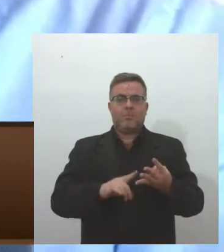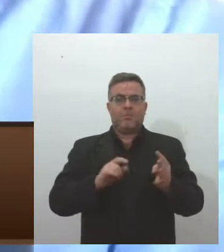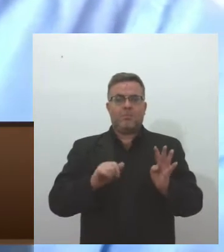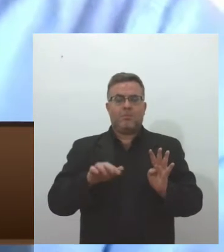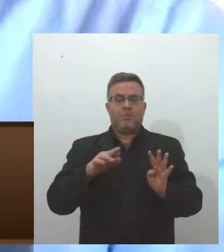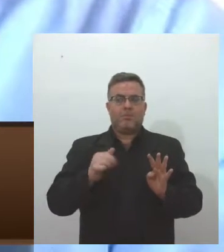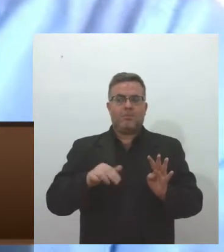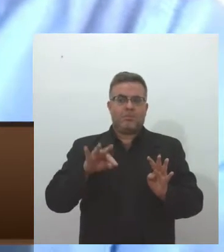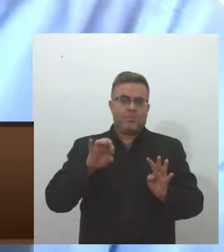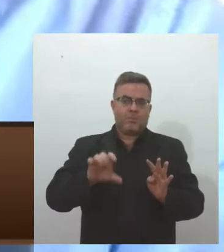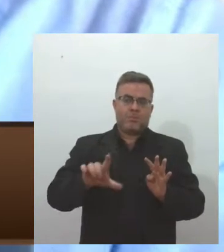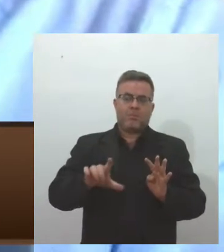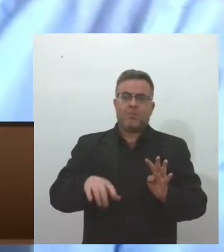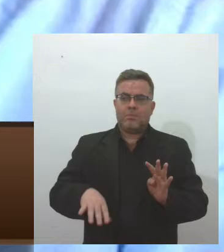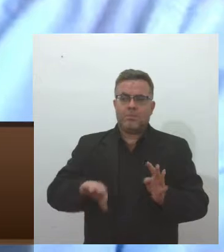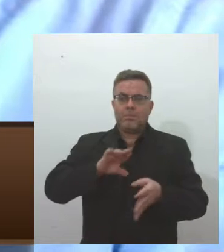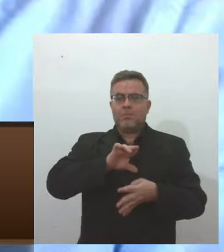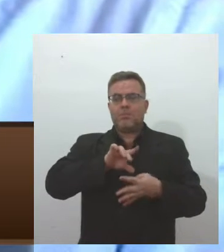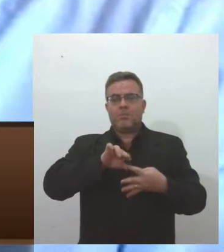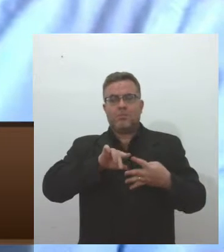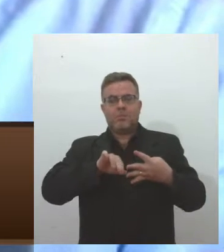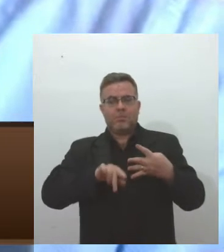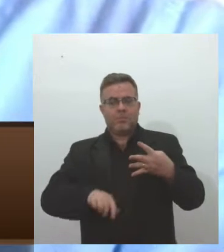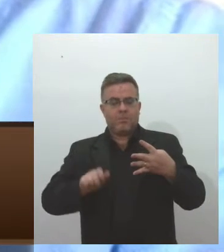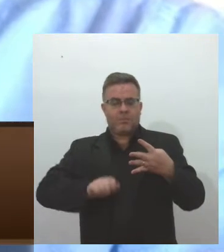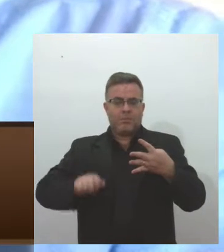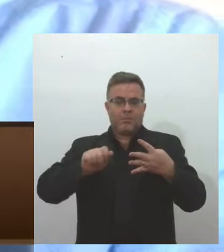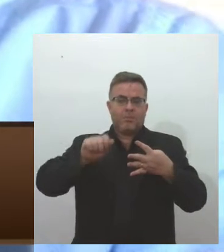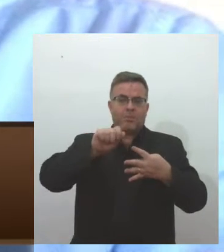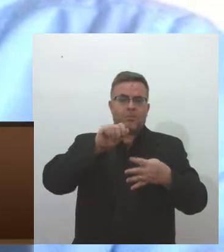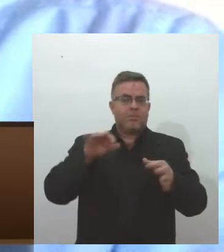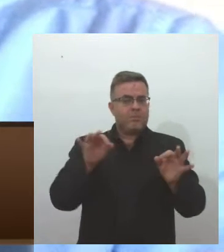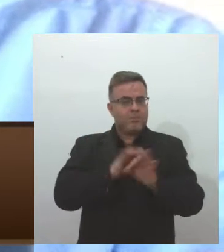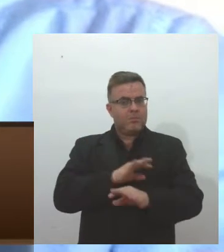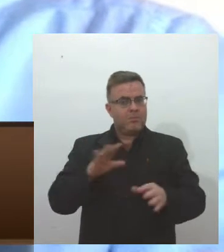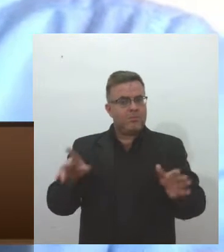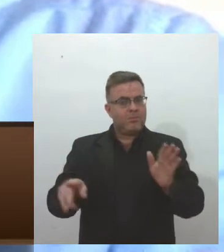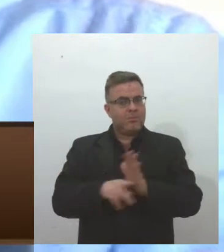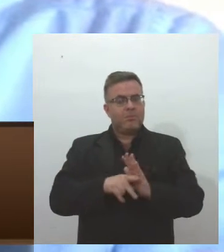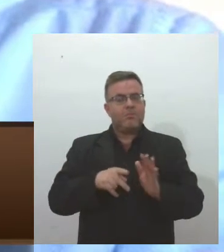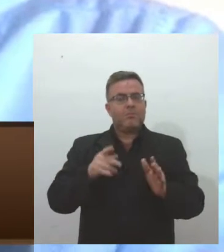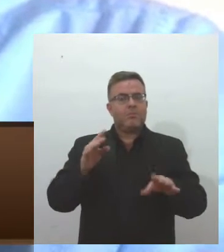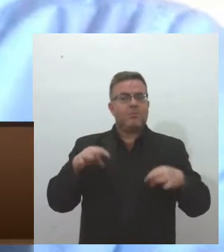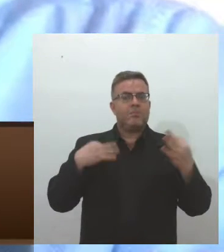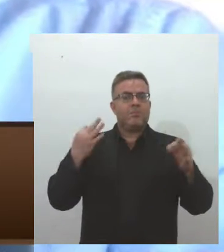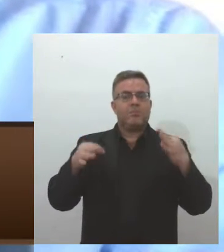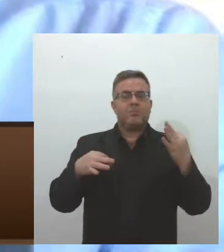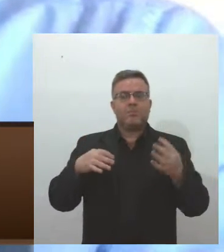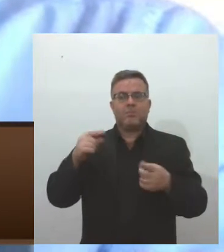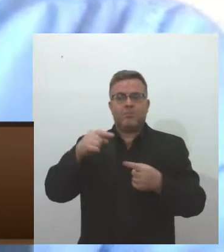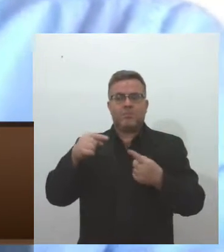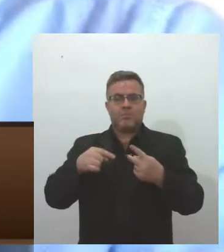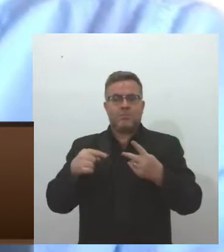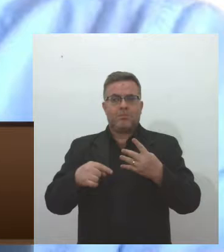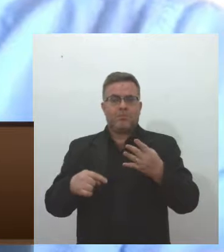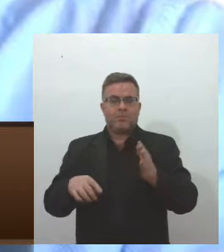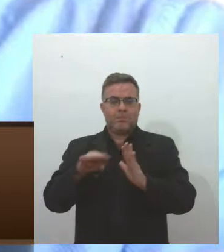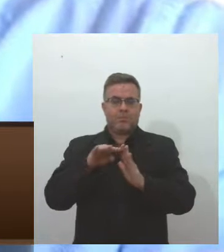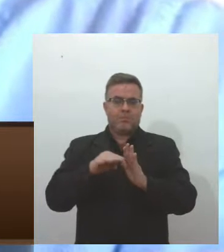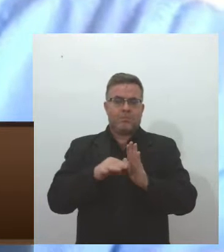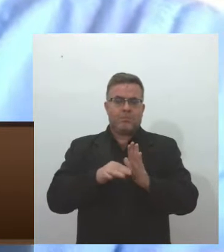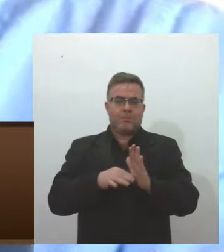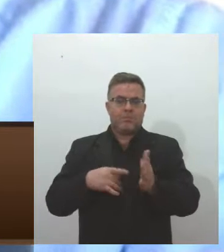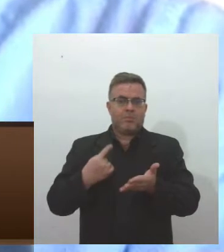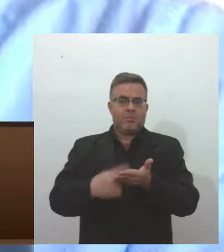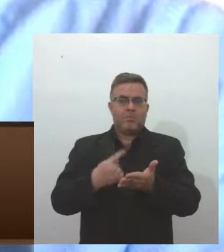de todas as entidades que compõem o trade turístico do nosso estado. Fizemos uma série de planejamentos e colocamos